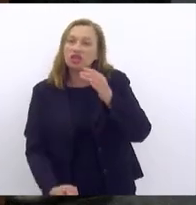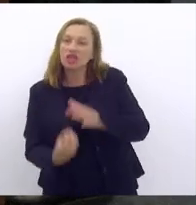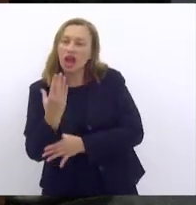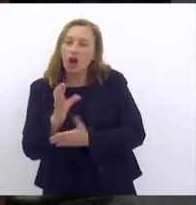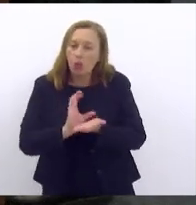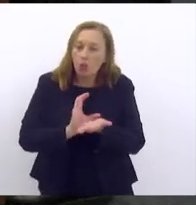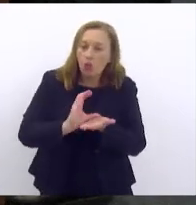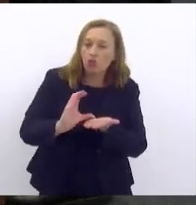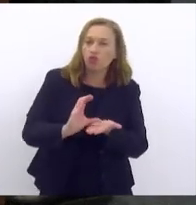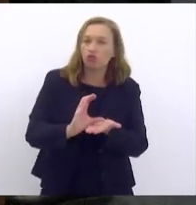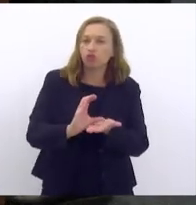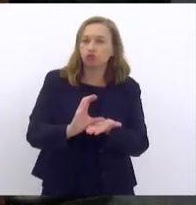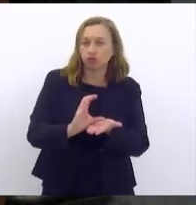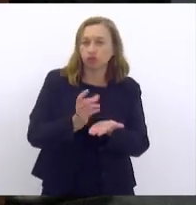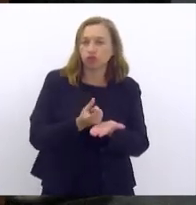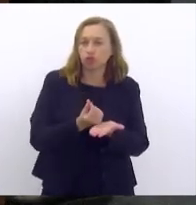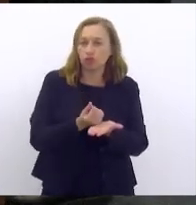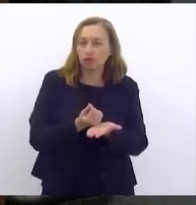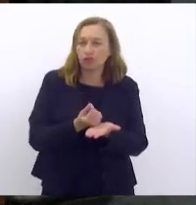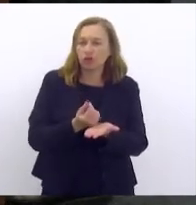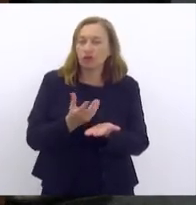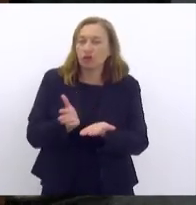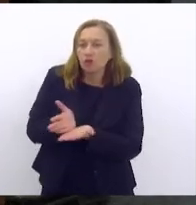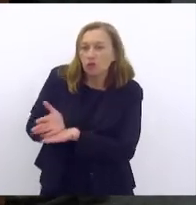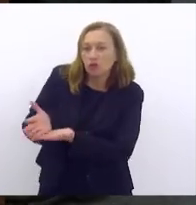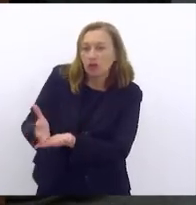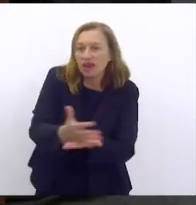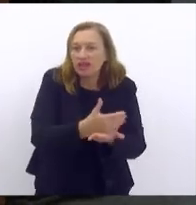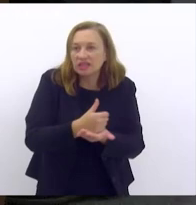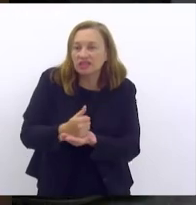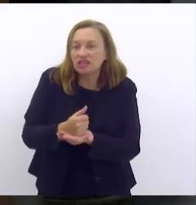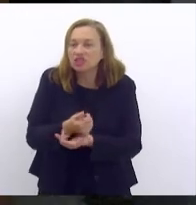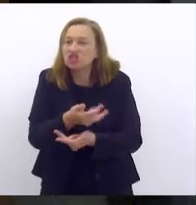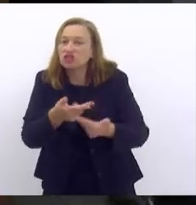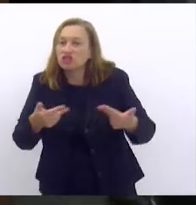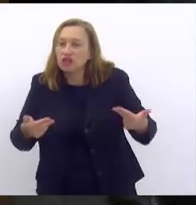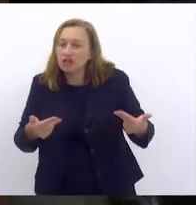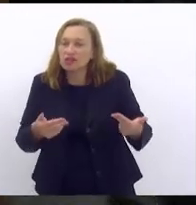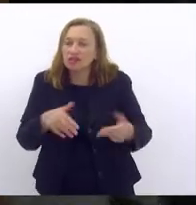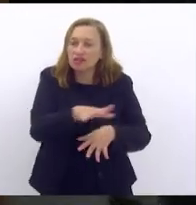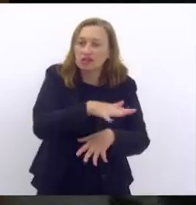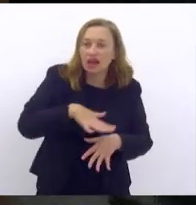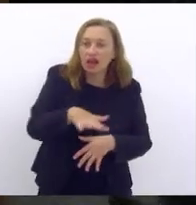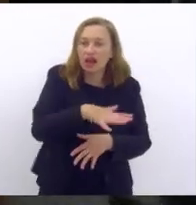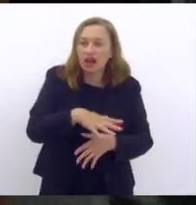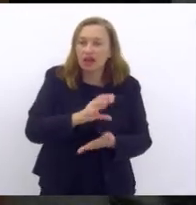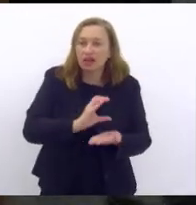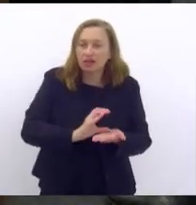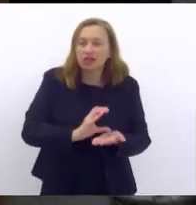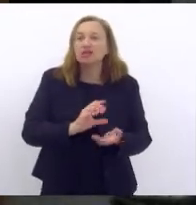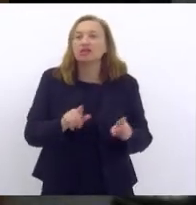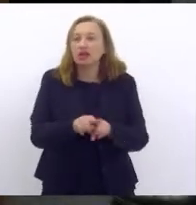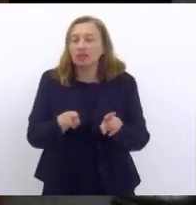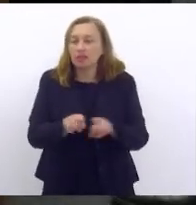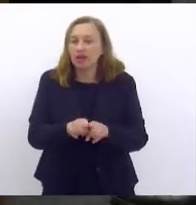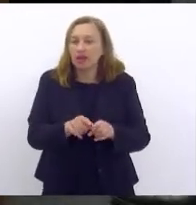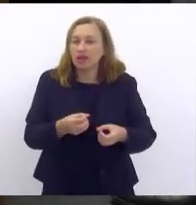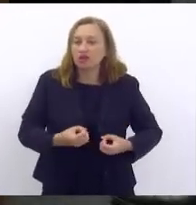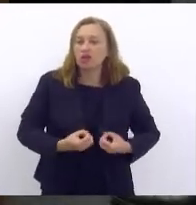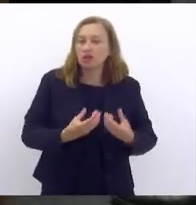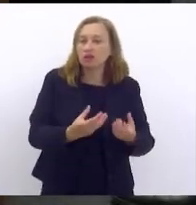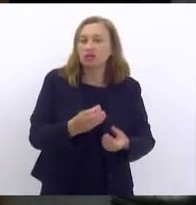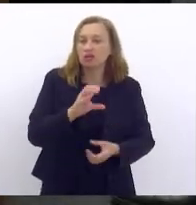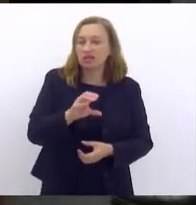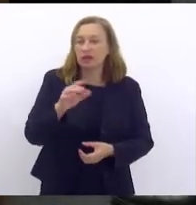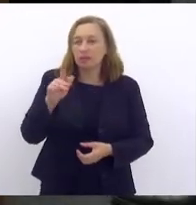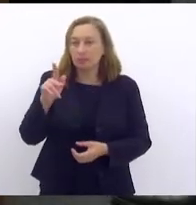fundo que tenha, inclusive, na sua arrecadação diversas fontes, inclusive doação de CPFs, ou seja,